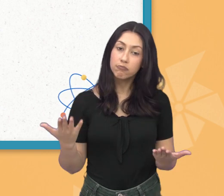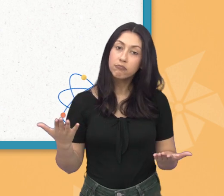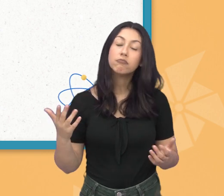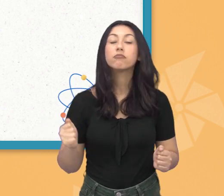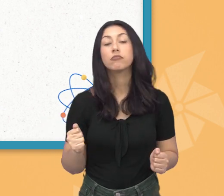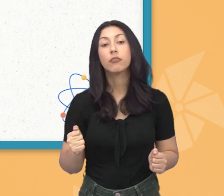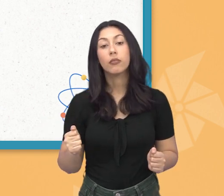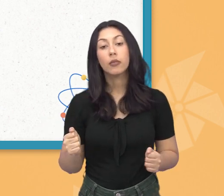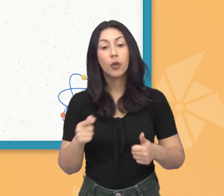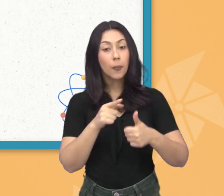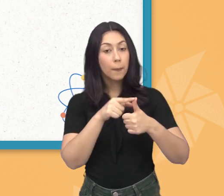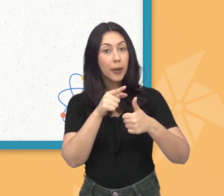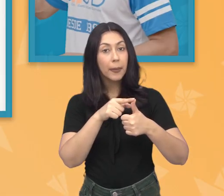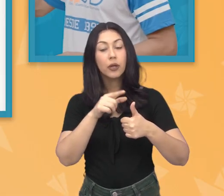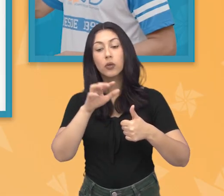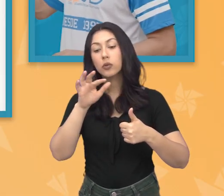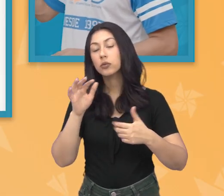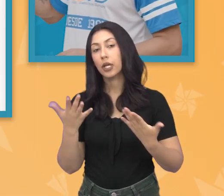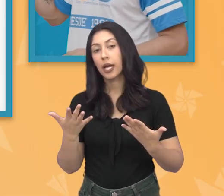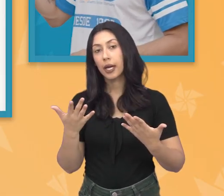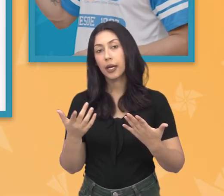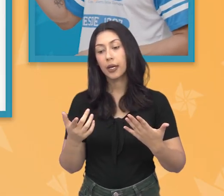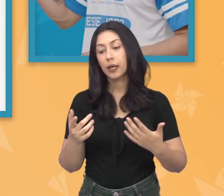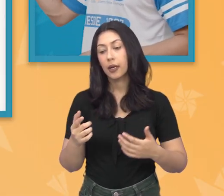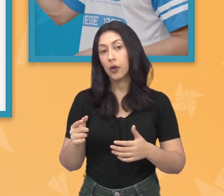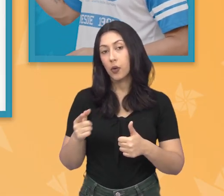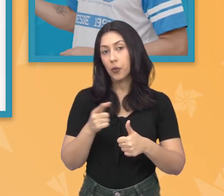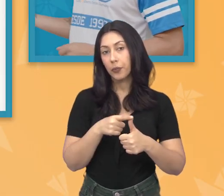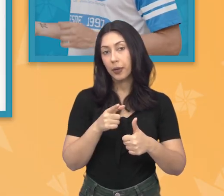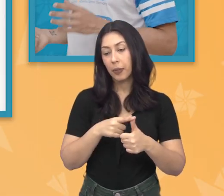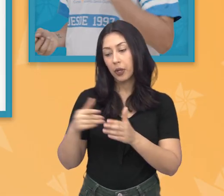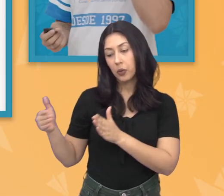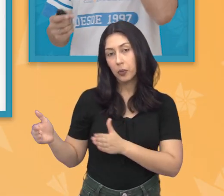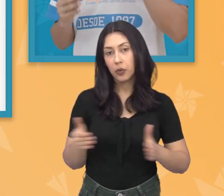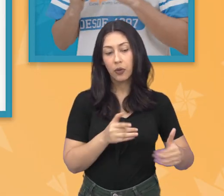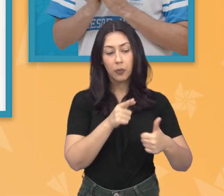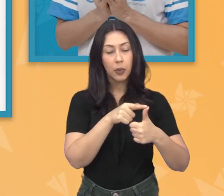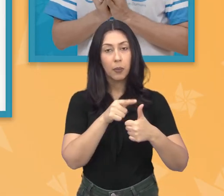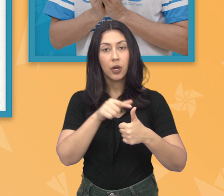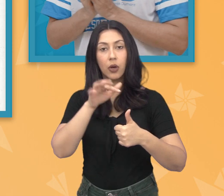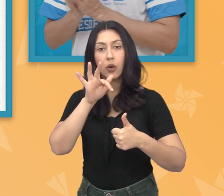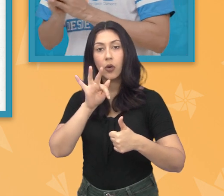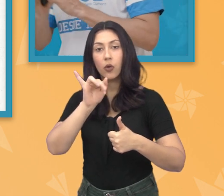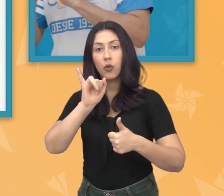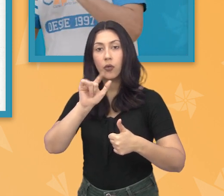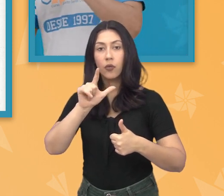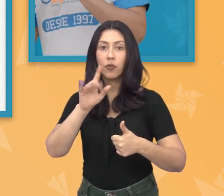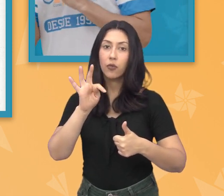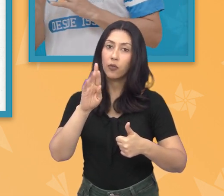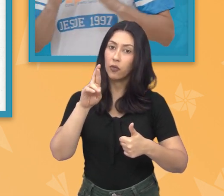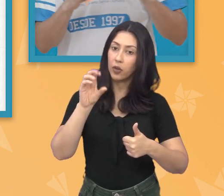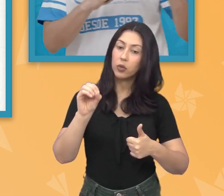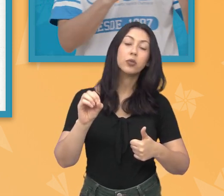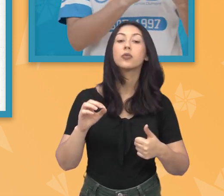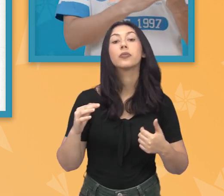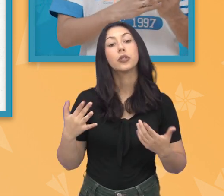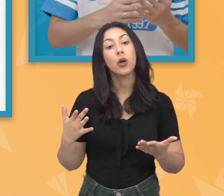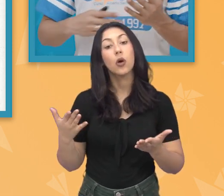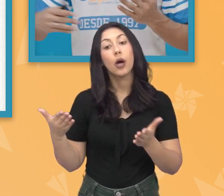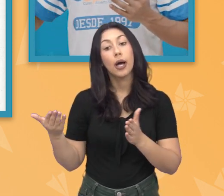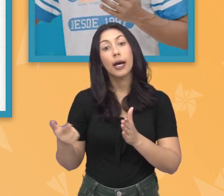de peneiras, filtração. Essa separação de resíduos sólidos a partir da floculação, que é essa diferença que a gente